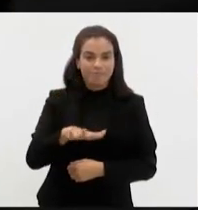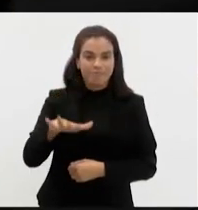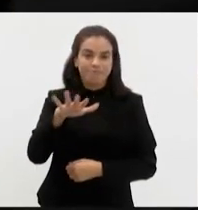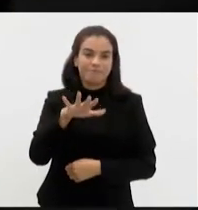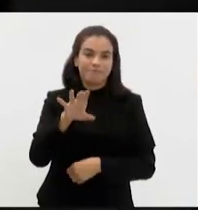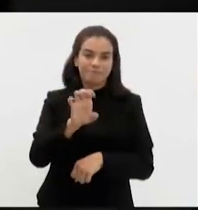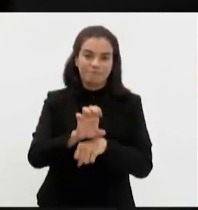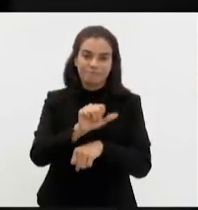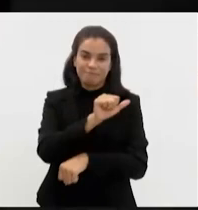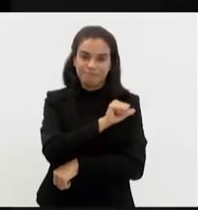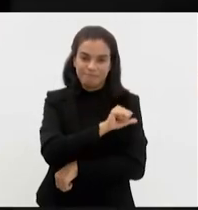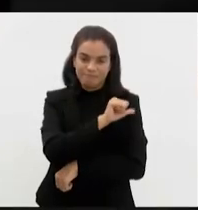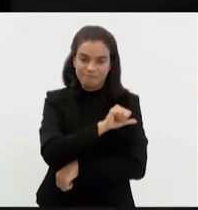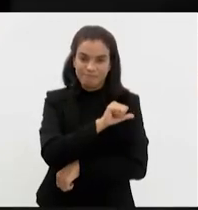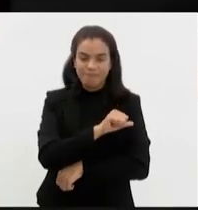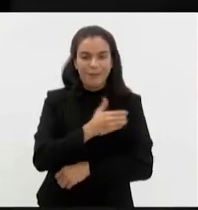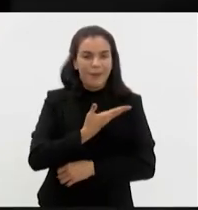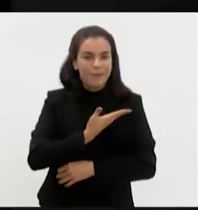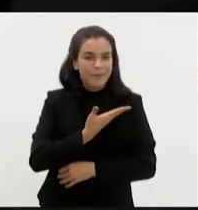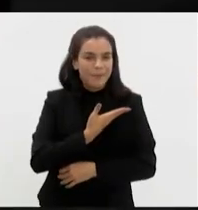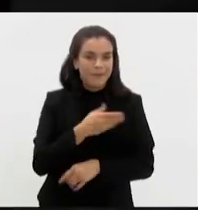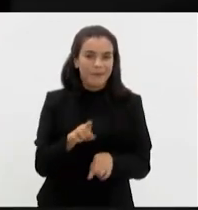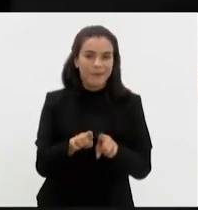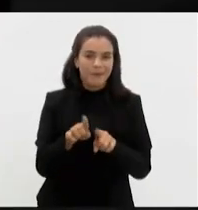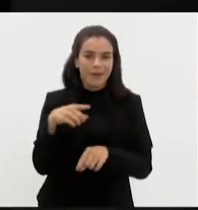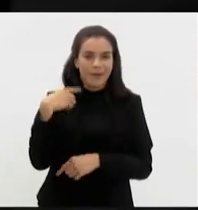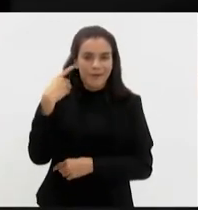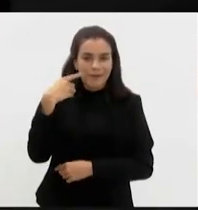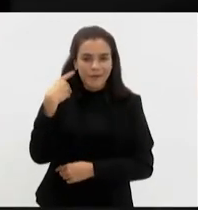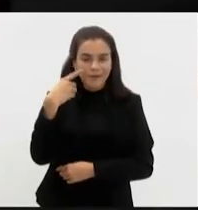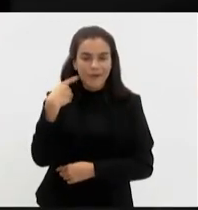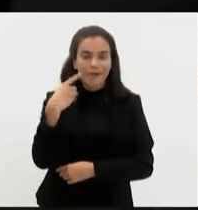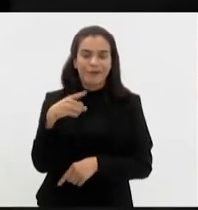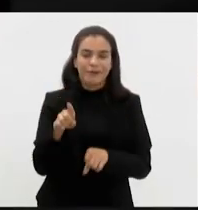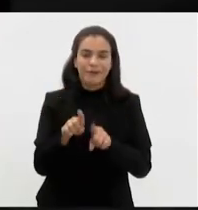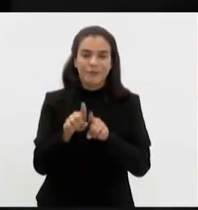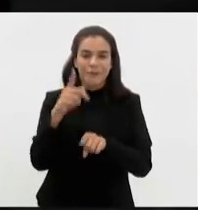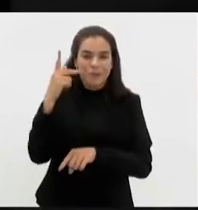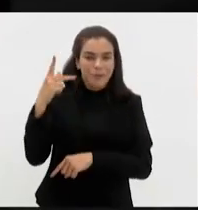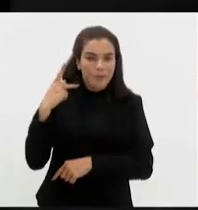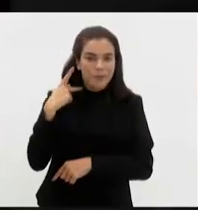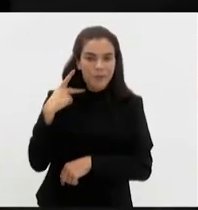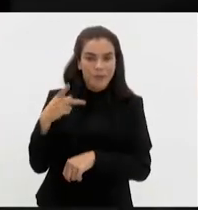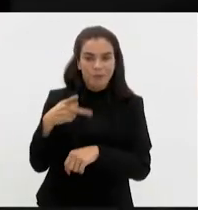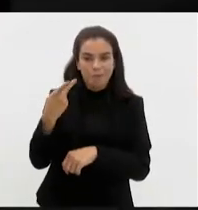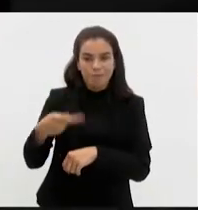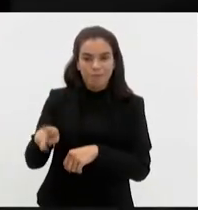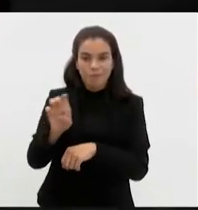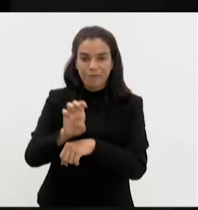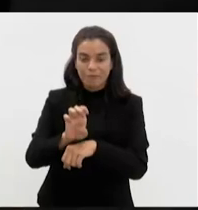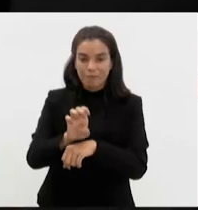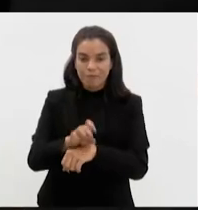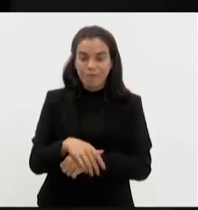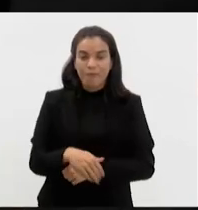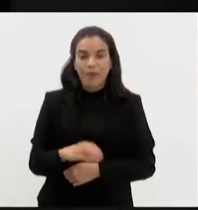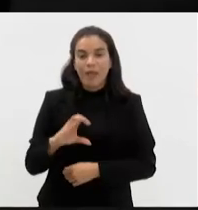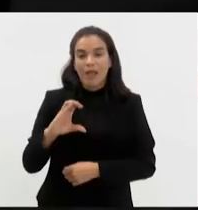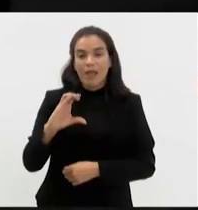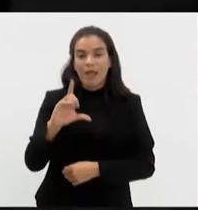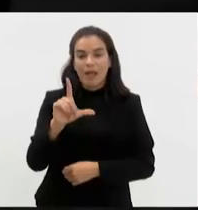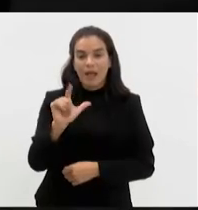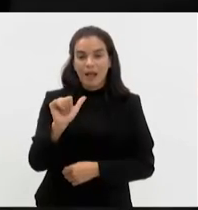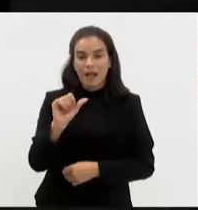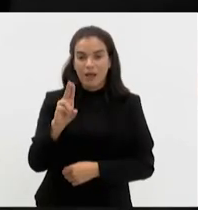do Rio de Janeiro querido amigo também advogado e procurador desse estado Dr Cláudio Henrique